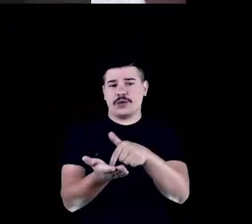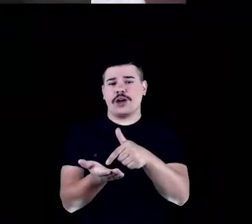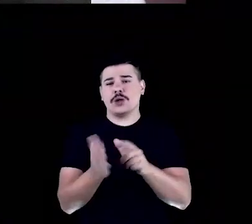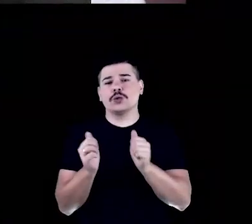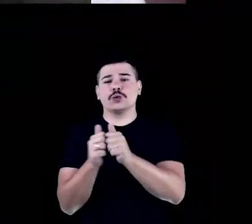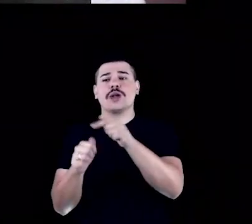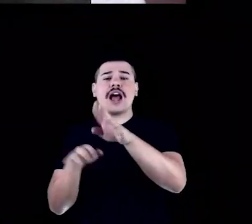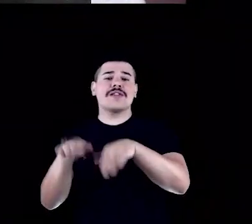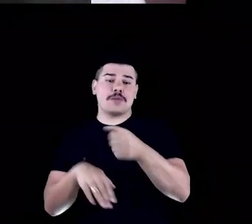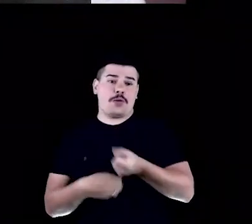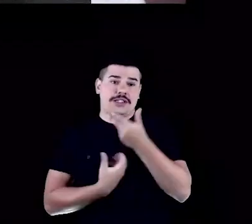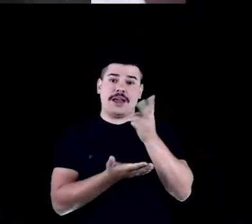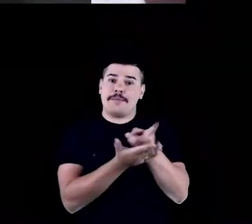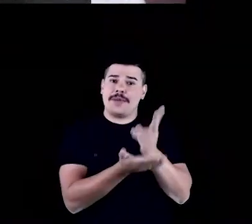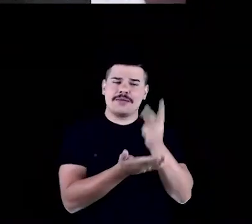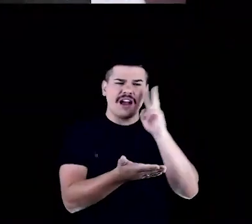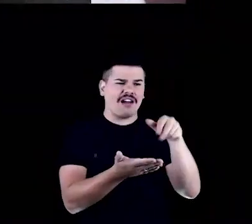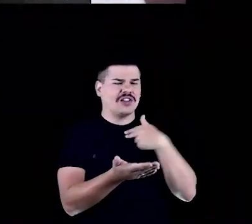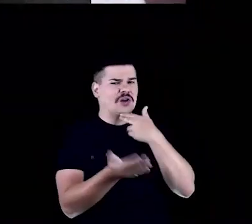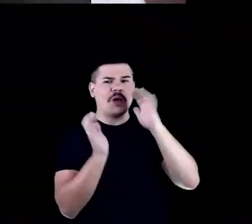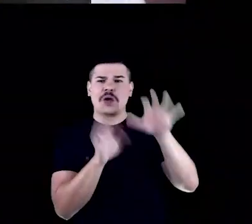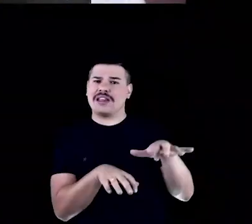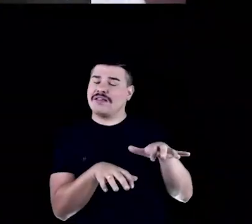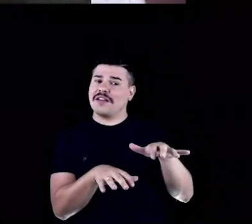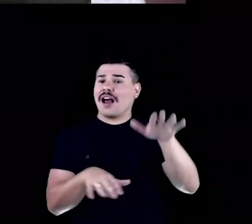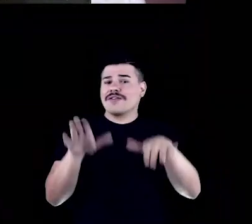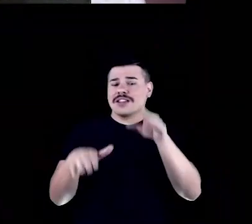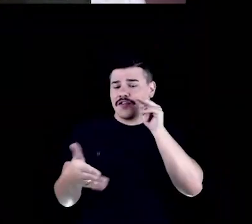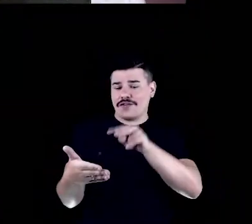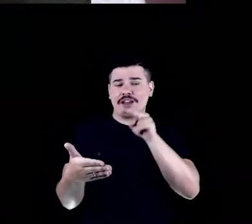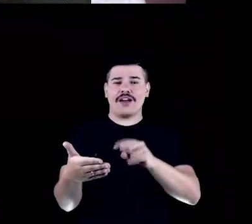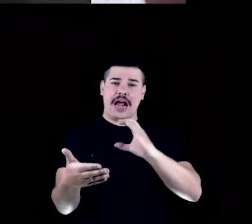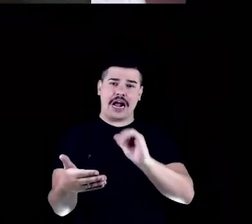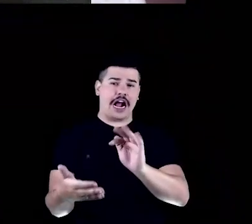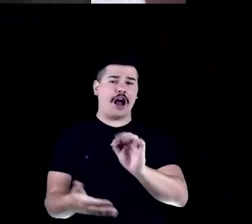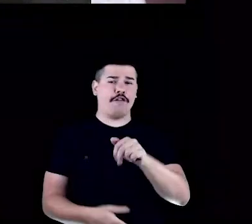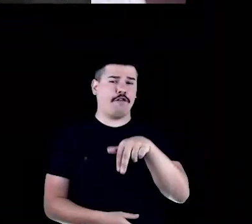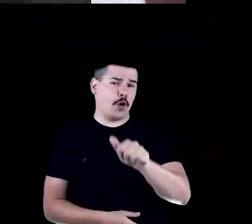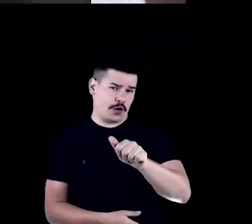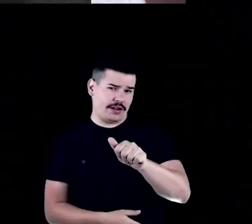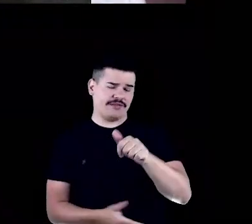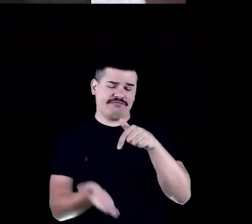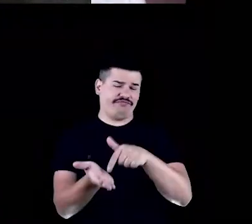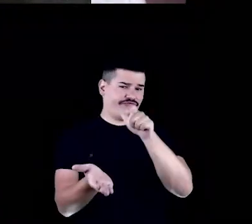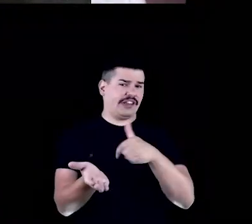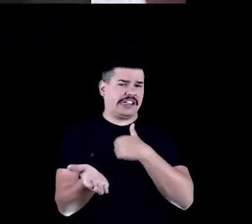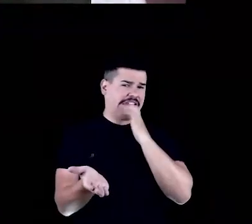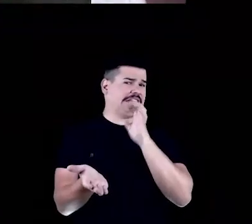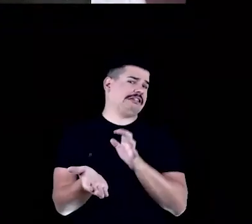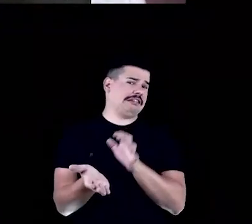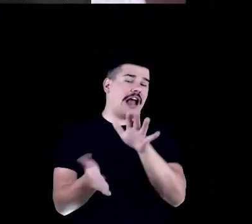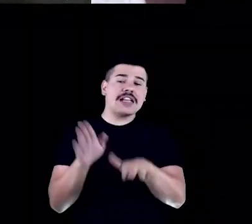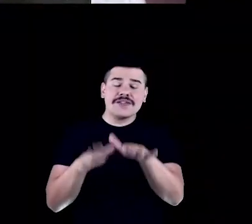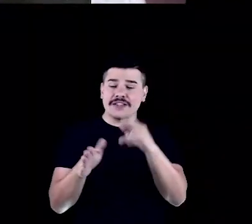muito quando eu vejo, às vezes eu reencontro a mesma coisa e acho cafonésimo e não gosto. Eu acho que essa coisa do cafona tem a ver com, ao mesmo tempo que eles são